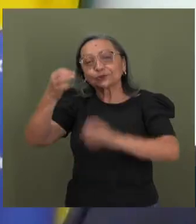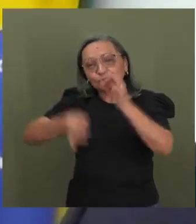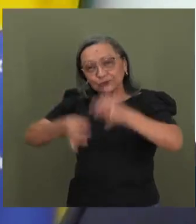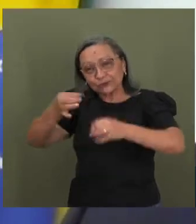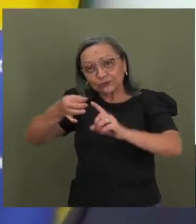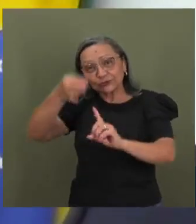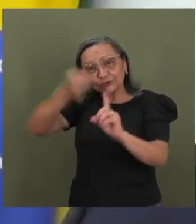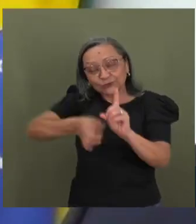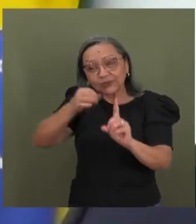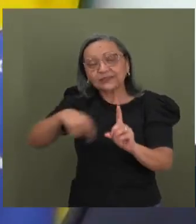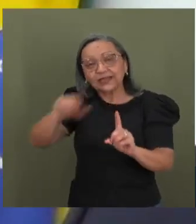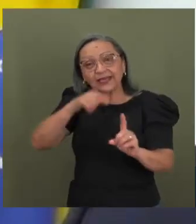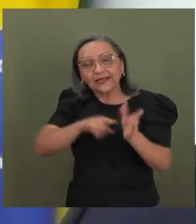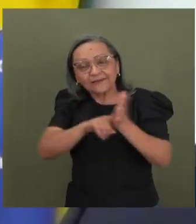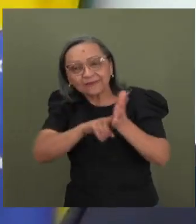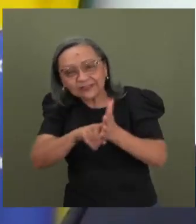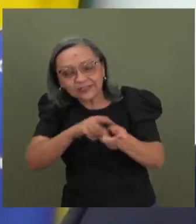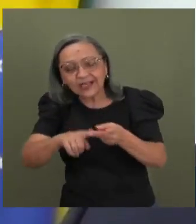que